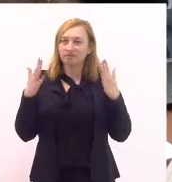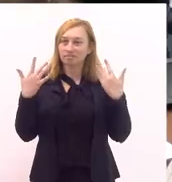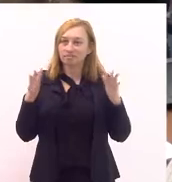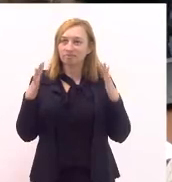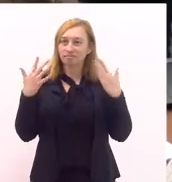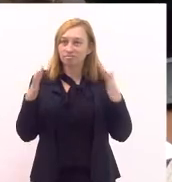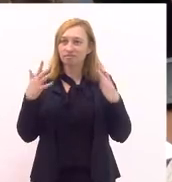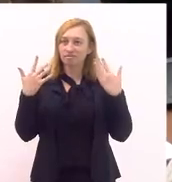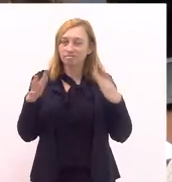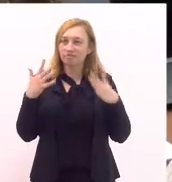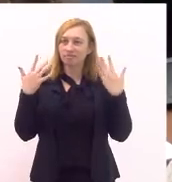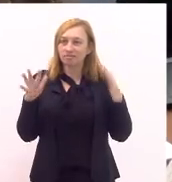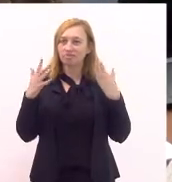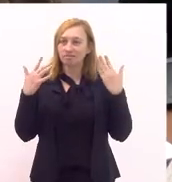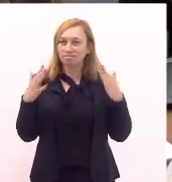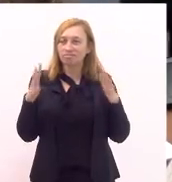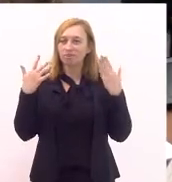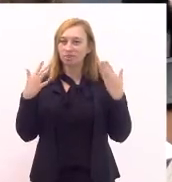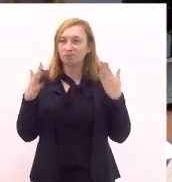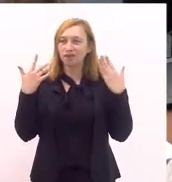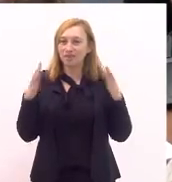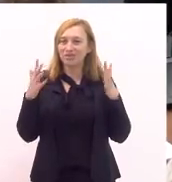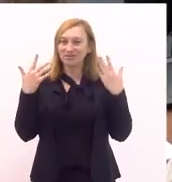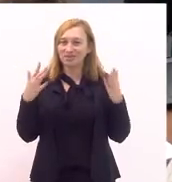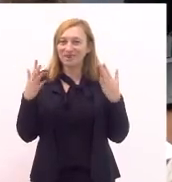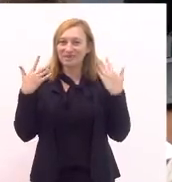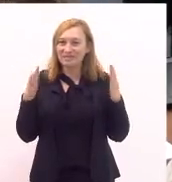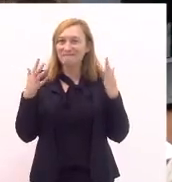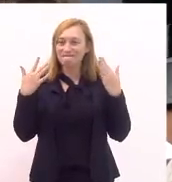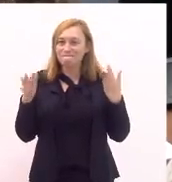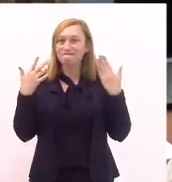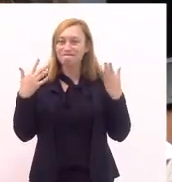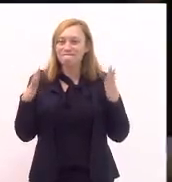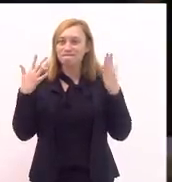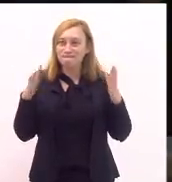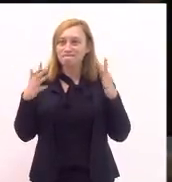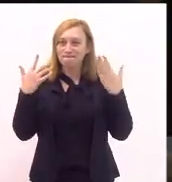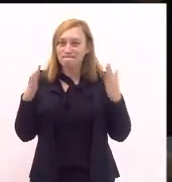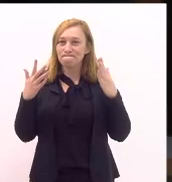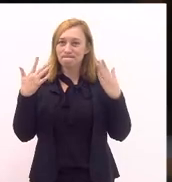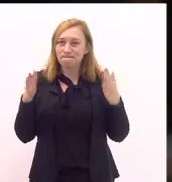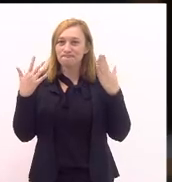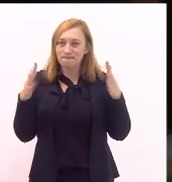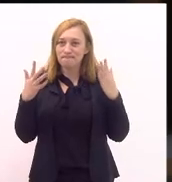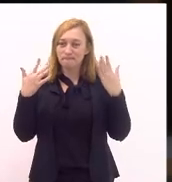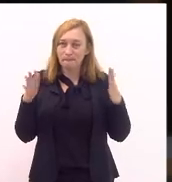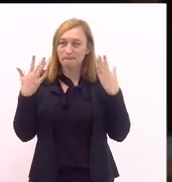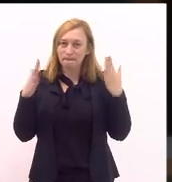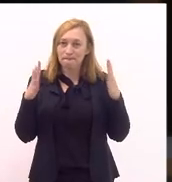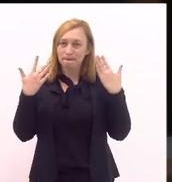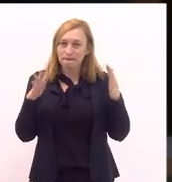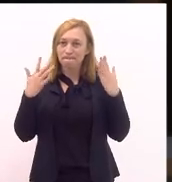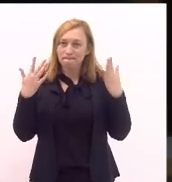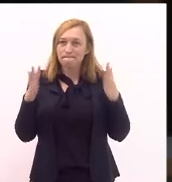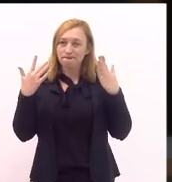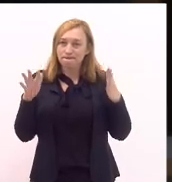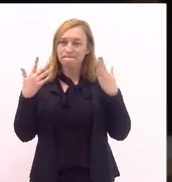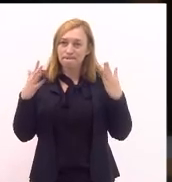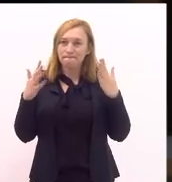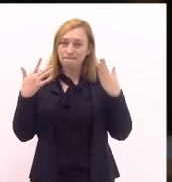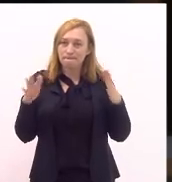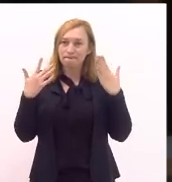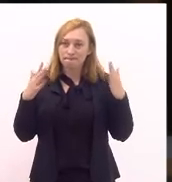E aí o Google Tradutor Google toma